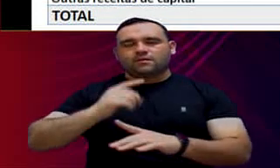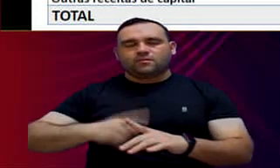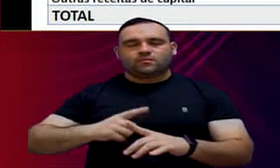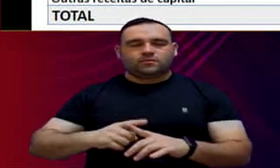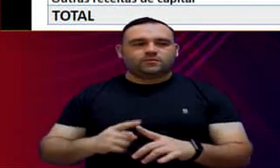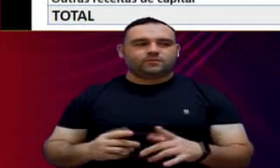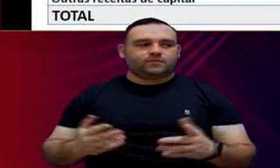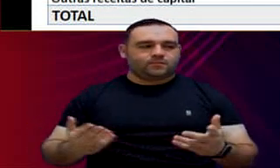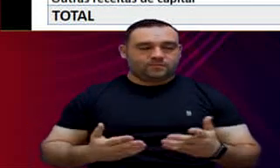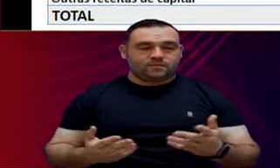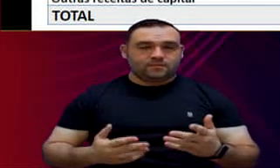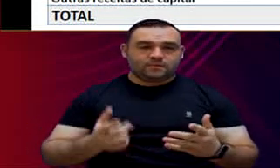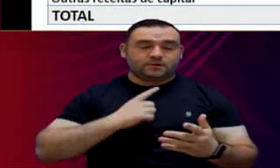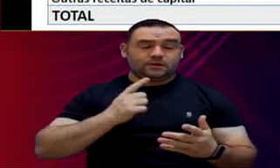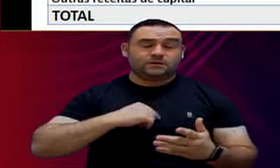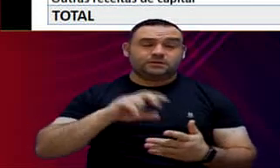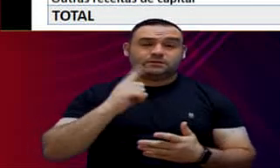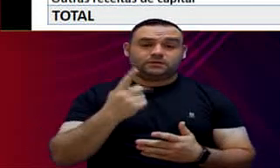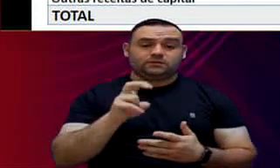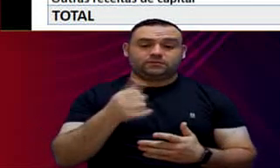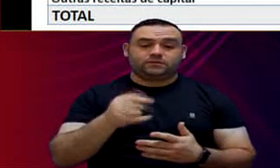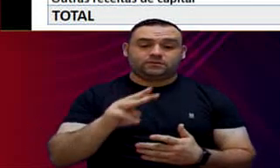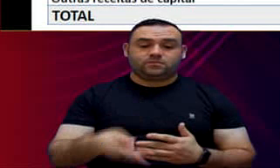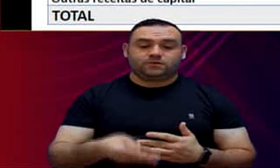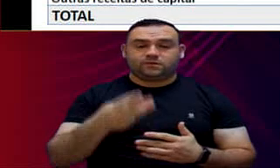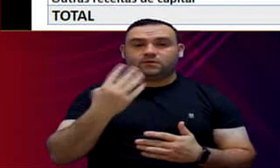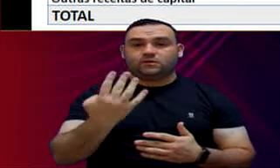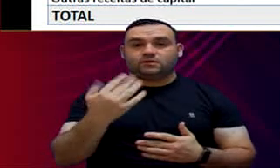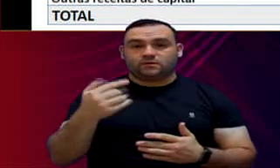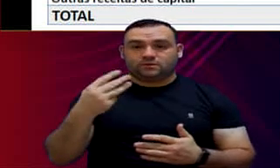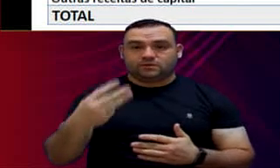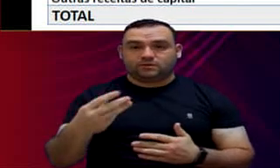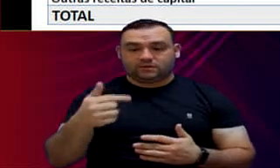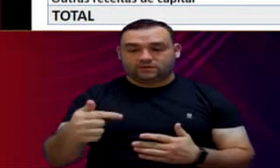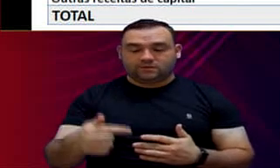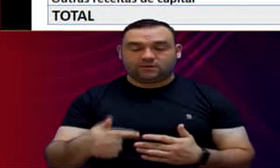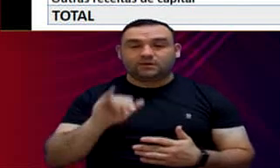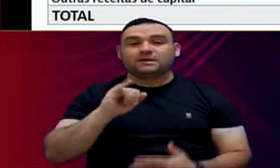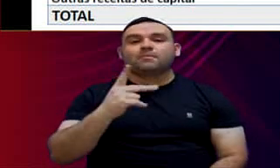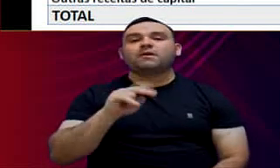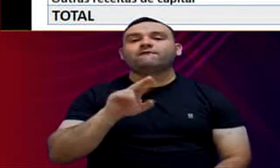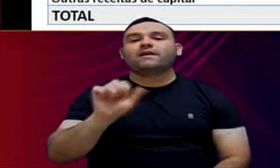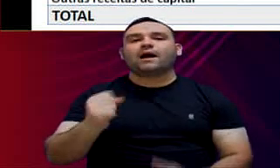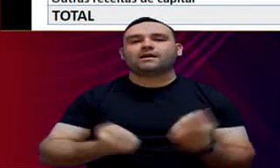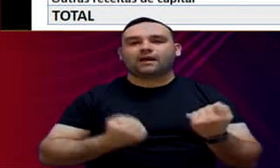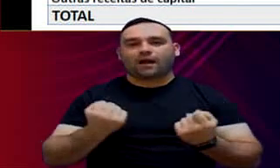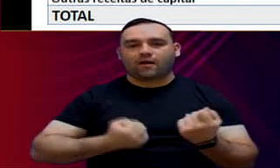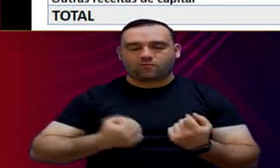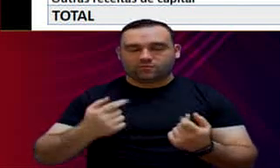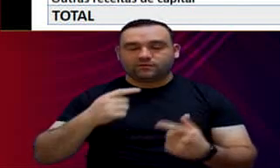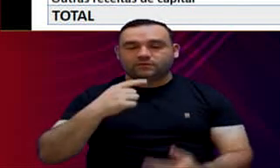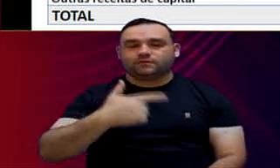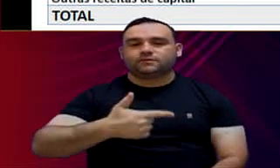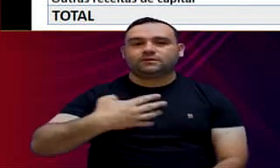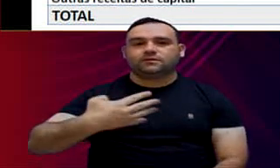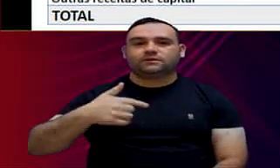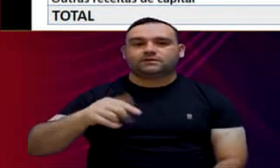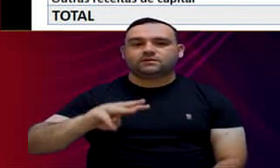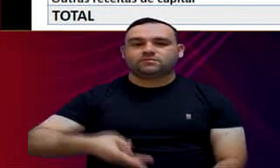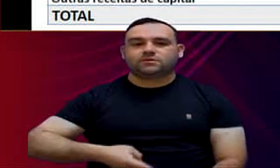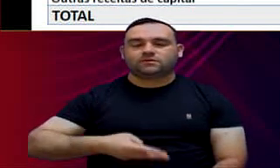a fundo ao SUS 156 milhões 477 o IPVA 247 milhões